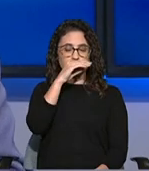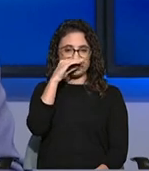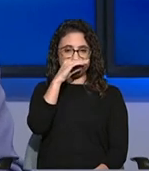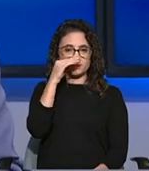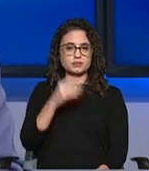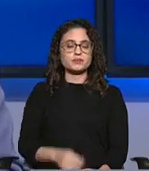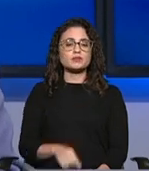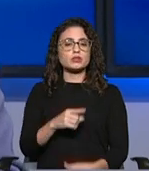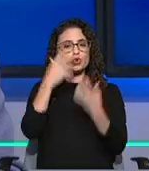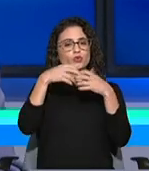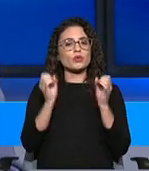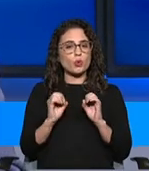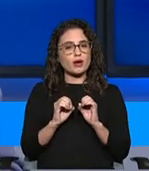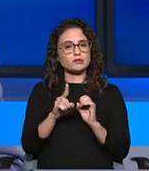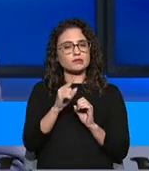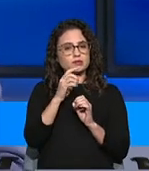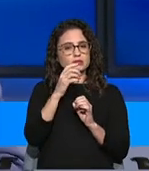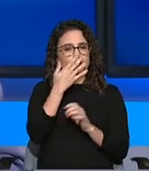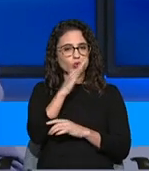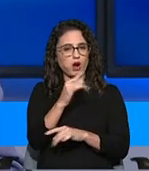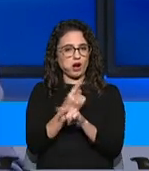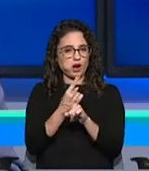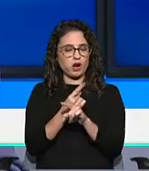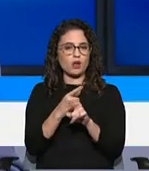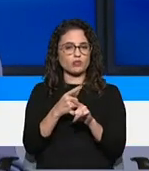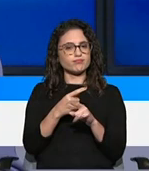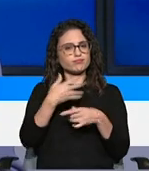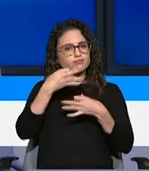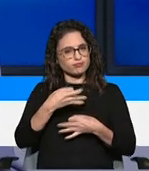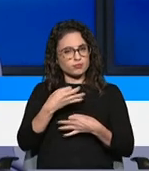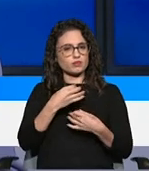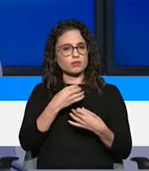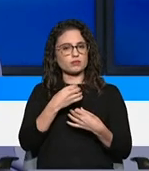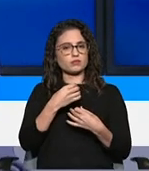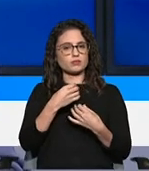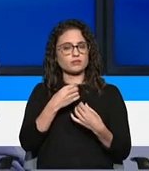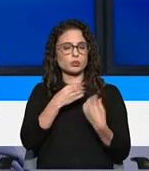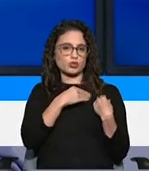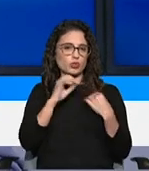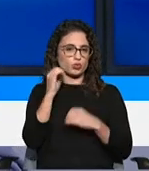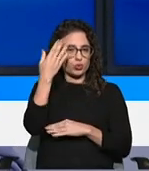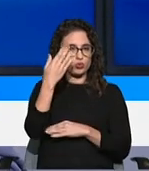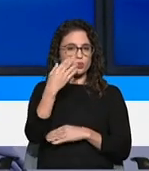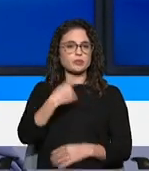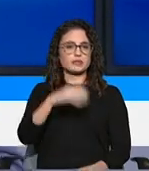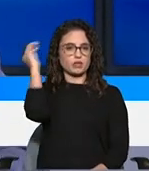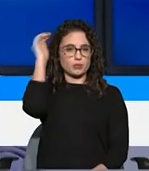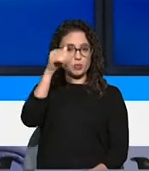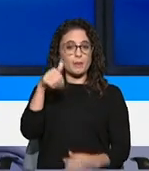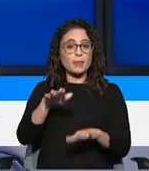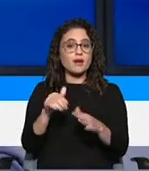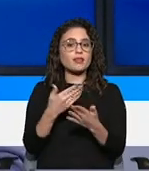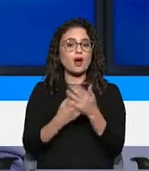a atitude mais mais sensata mais ponderada e mais responsável do senhor presidente da da República dando no fundo no fundo